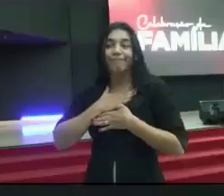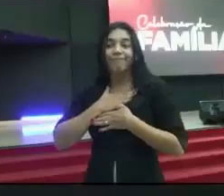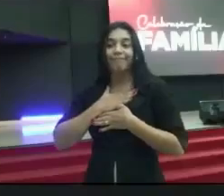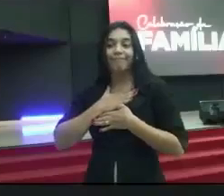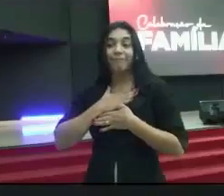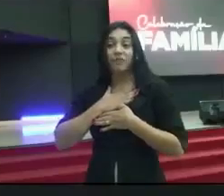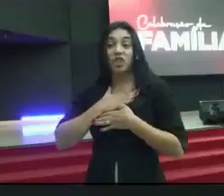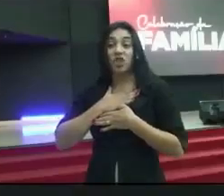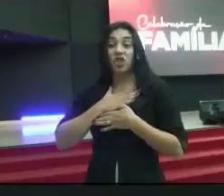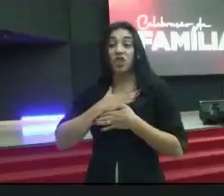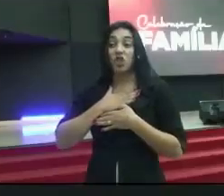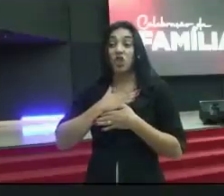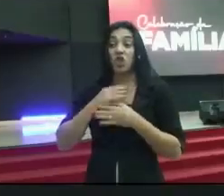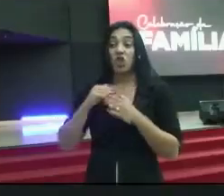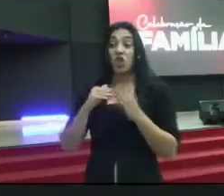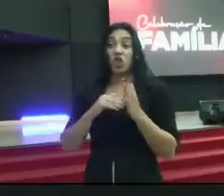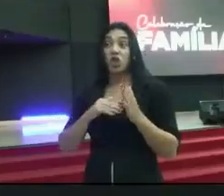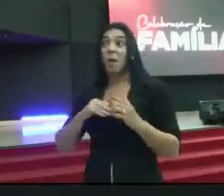O